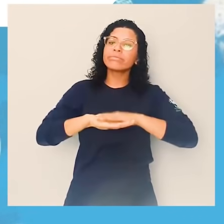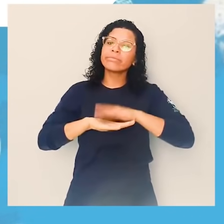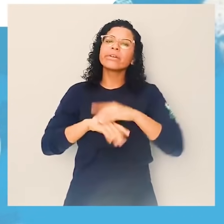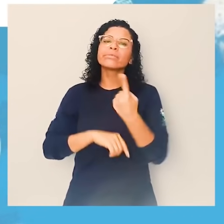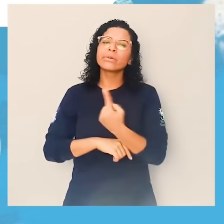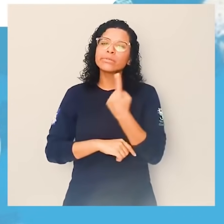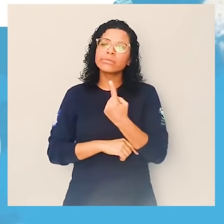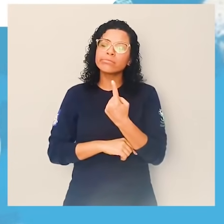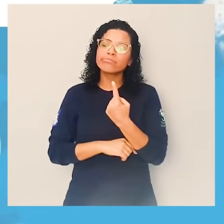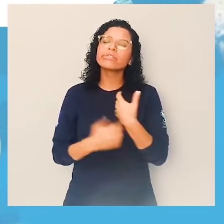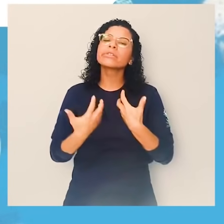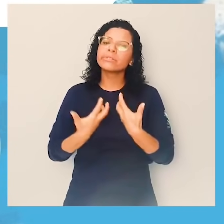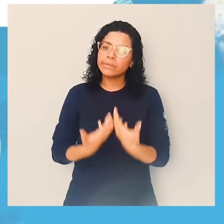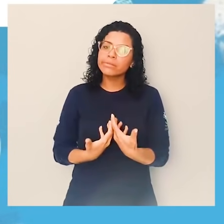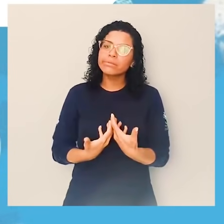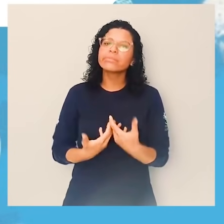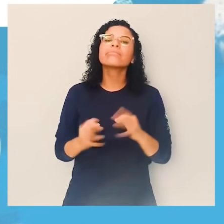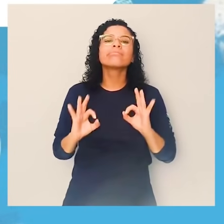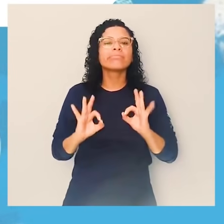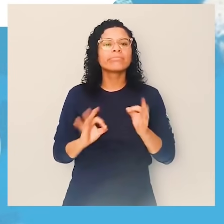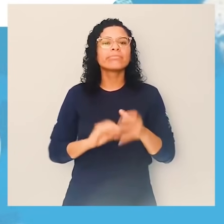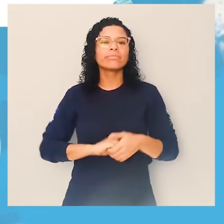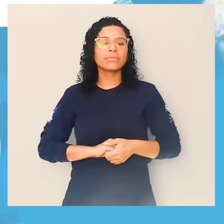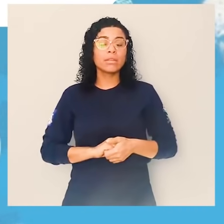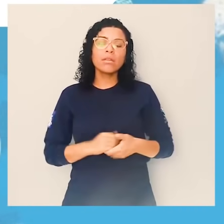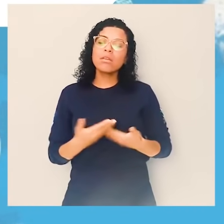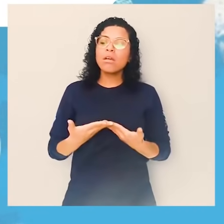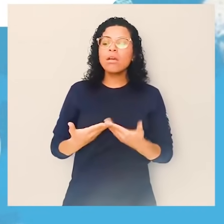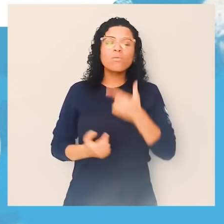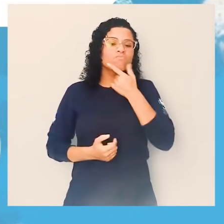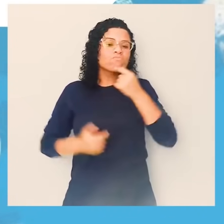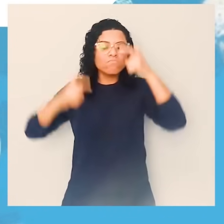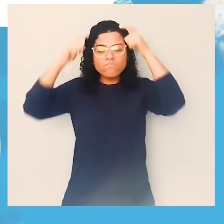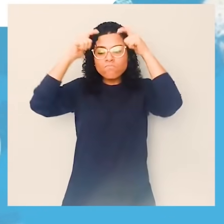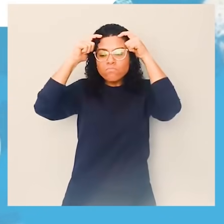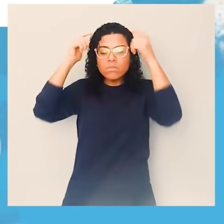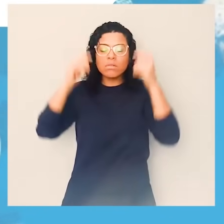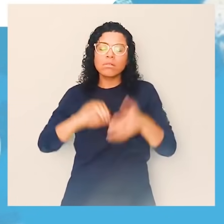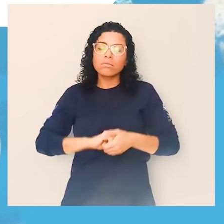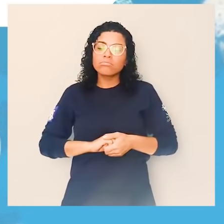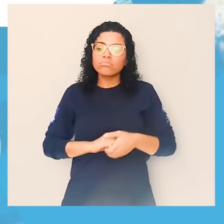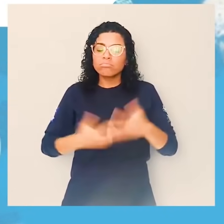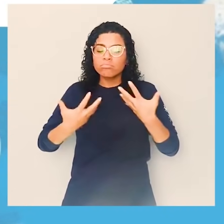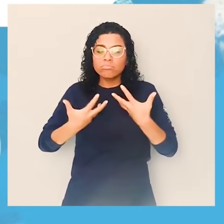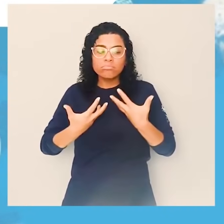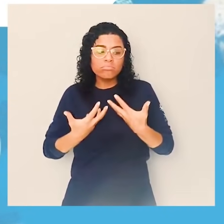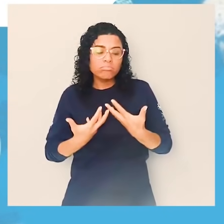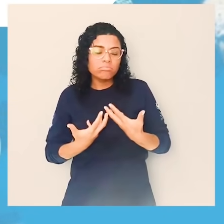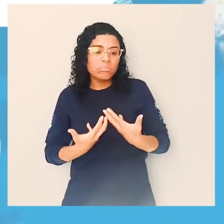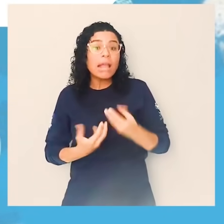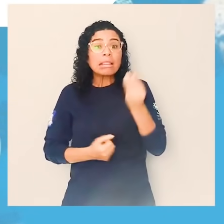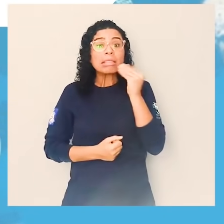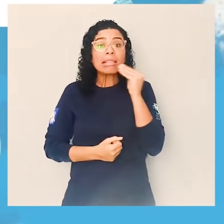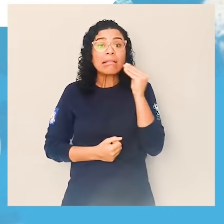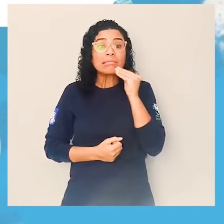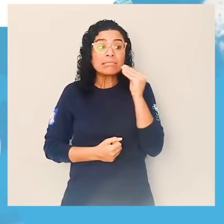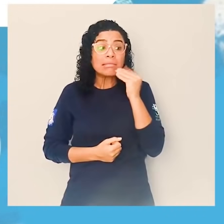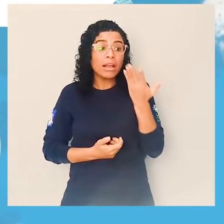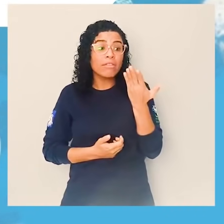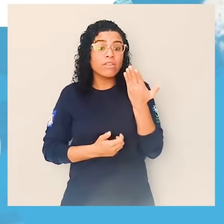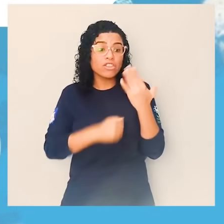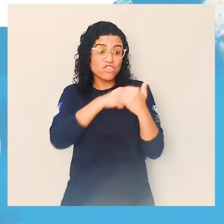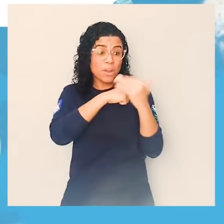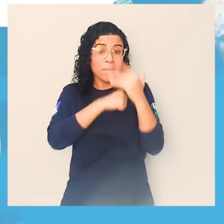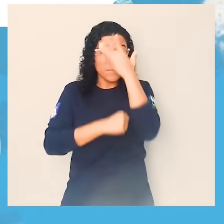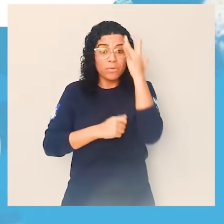gente faz sozinho acaba cansando. E o reizinho começou a enjoar de tanto falar sozinho e tentava convencer as